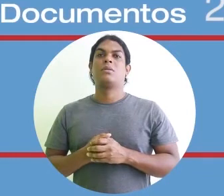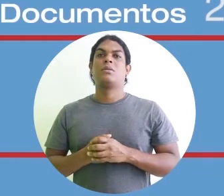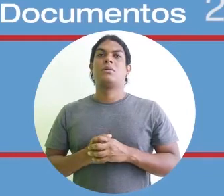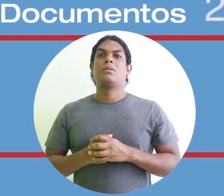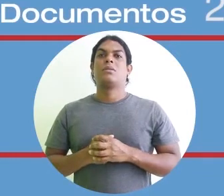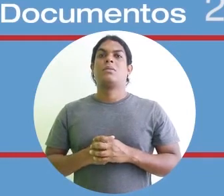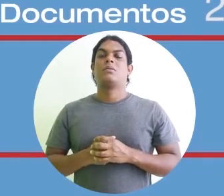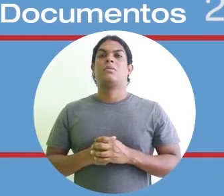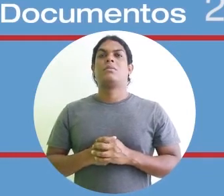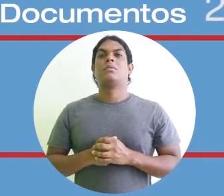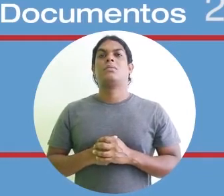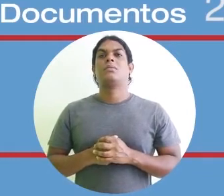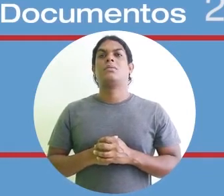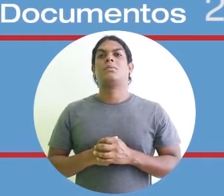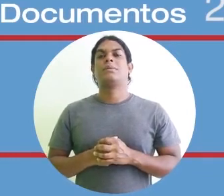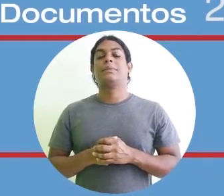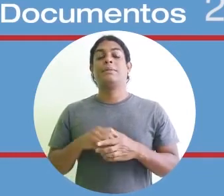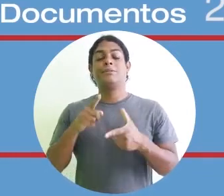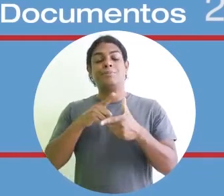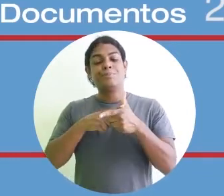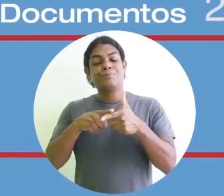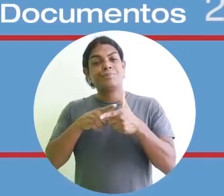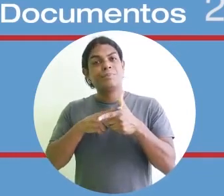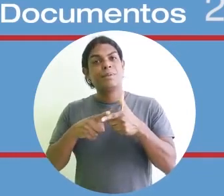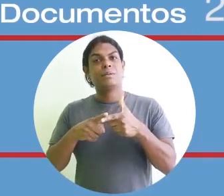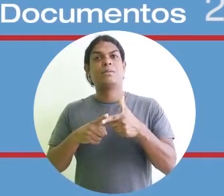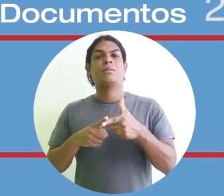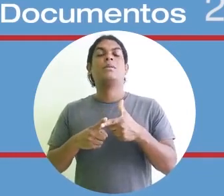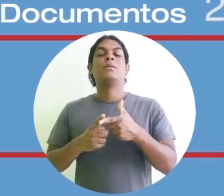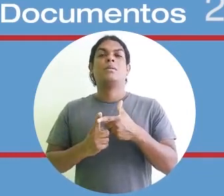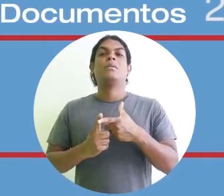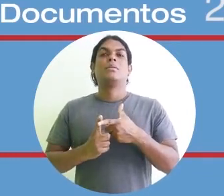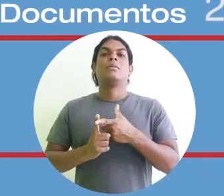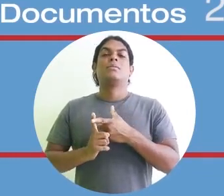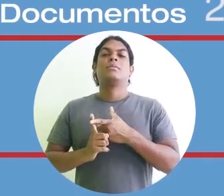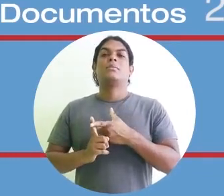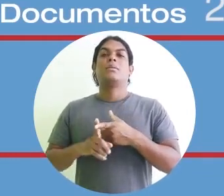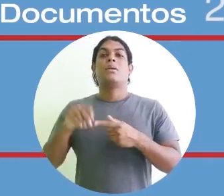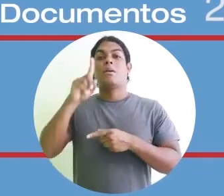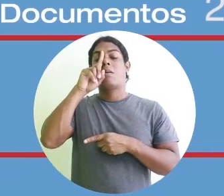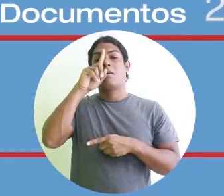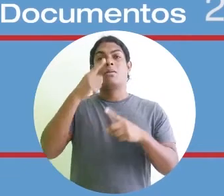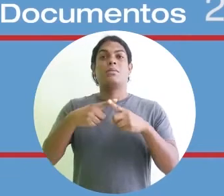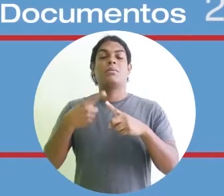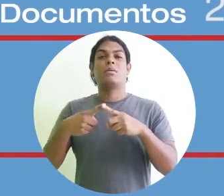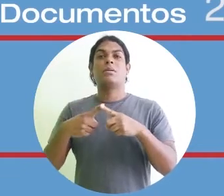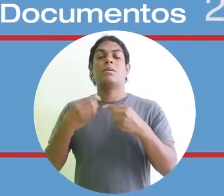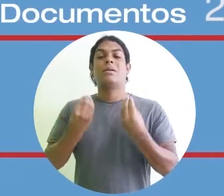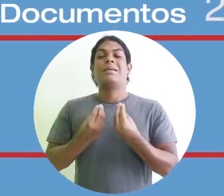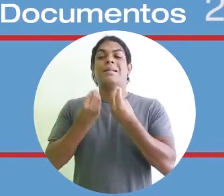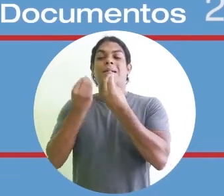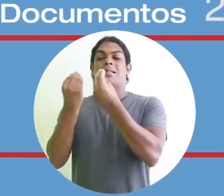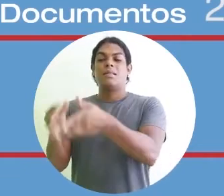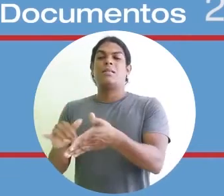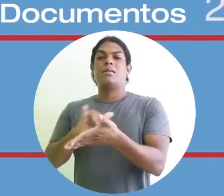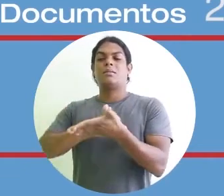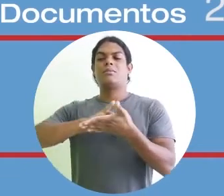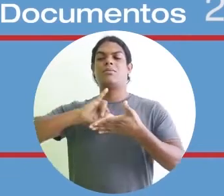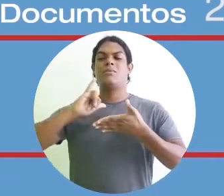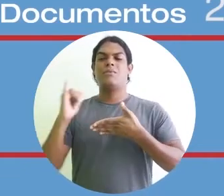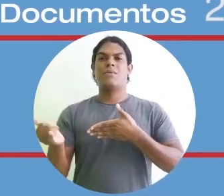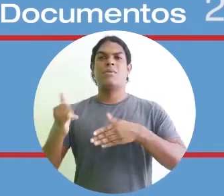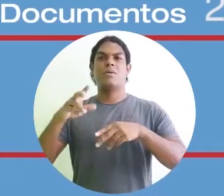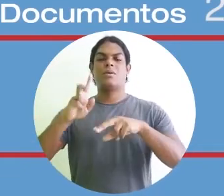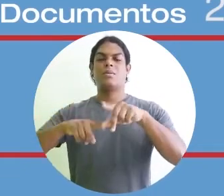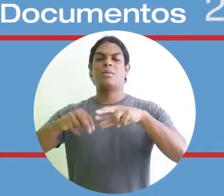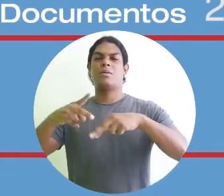por parte do exportador, porque ele embarca a mercadoria, arca com todos os trâmites de